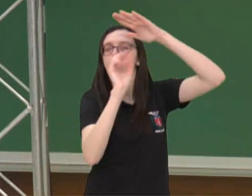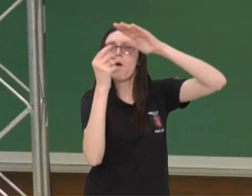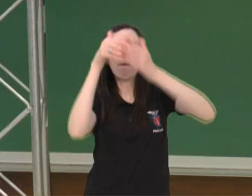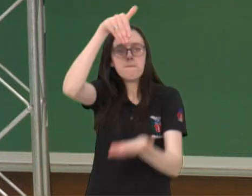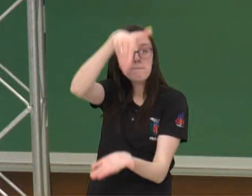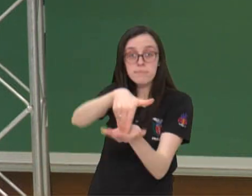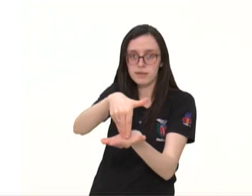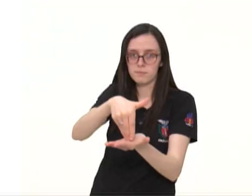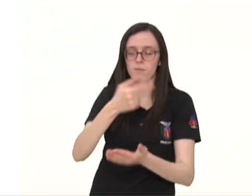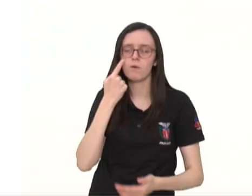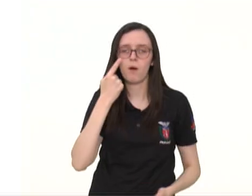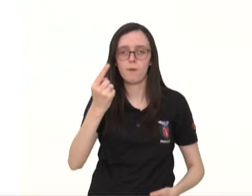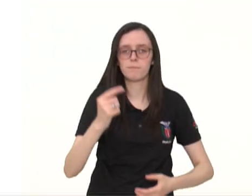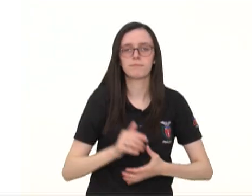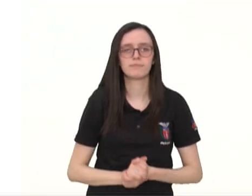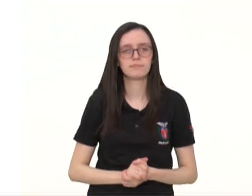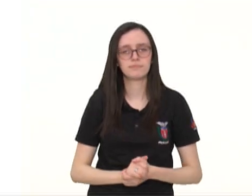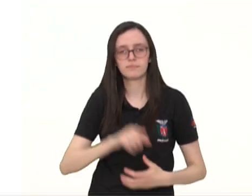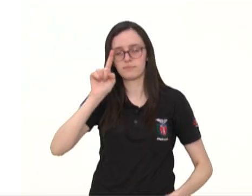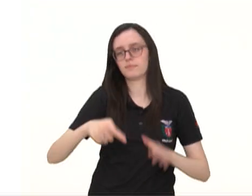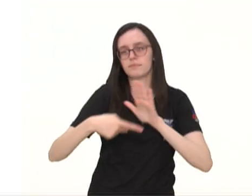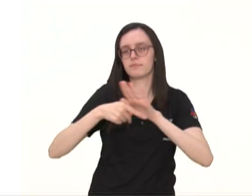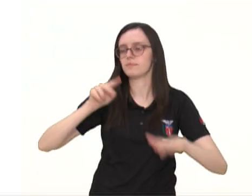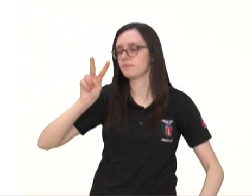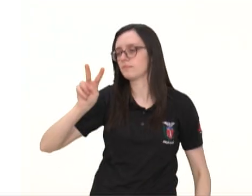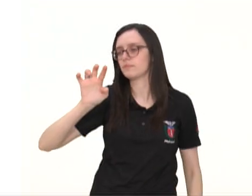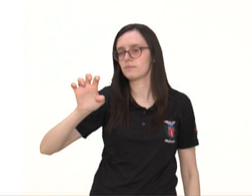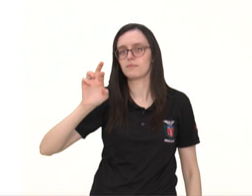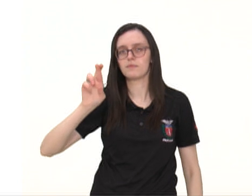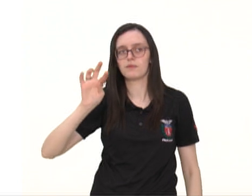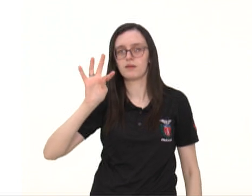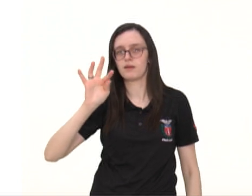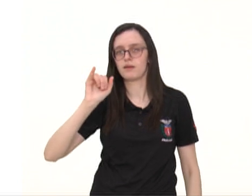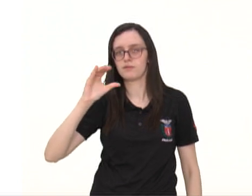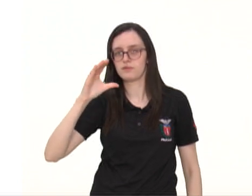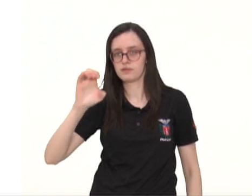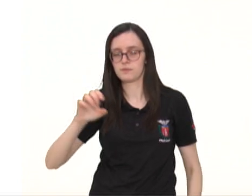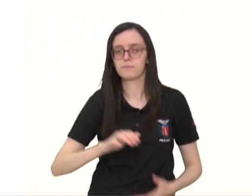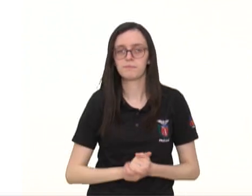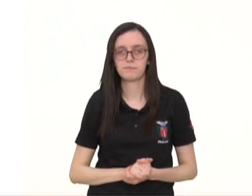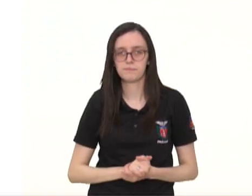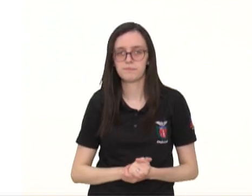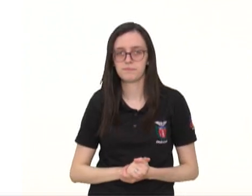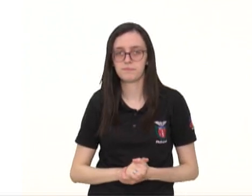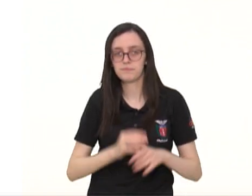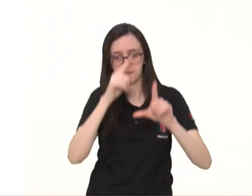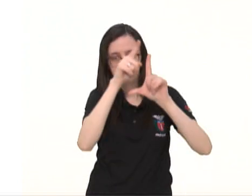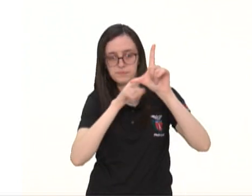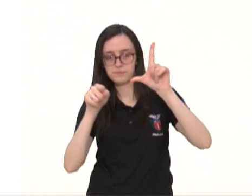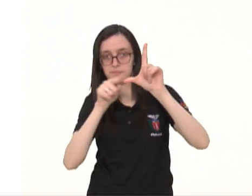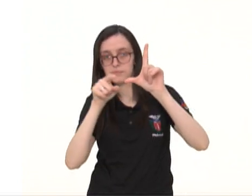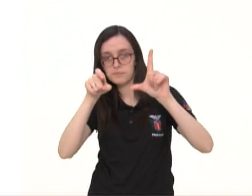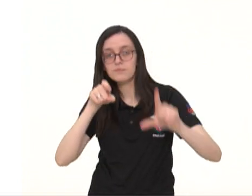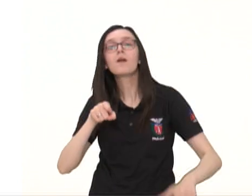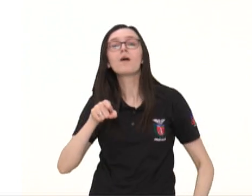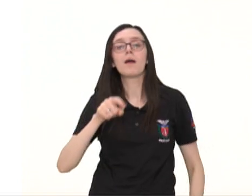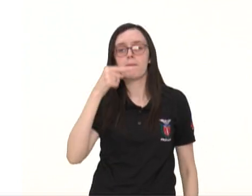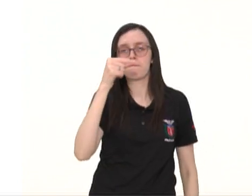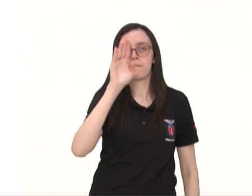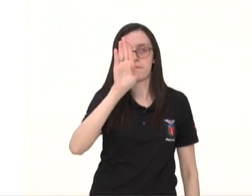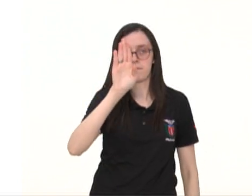mínimo é o vértice da nossa função. X do vértice calculado por menos b sobre